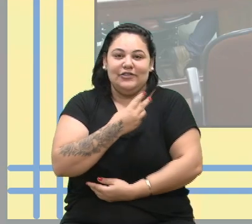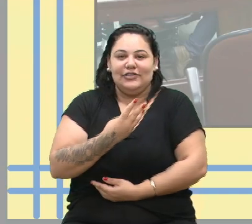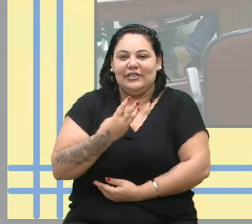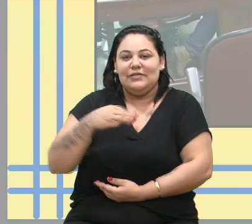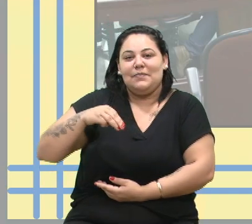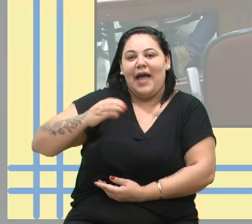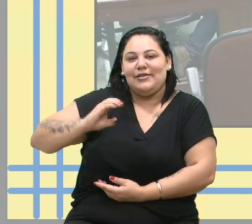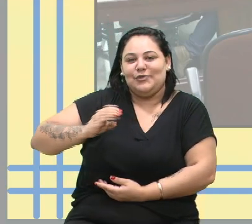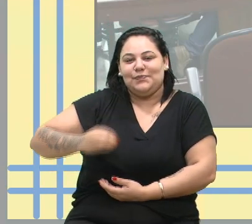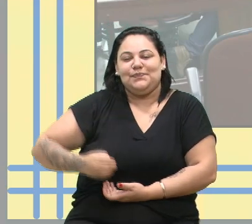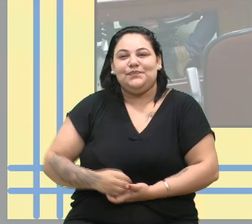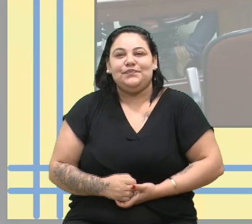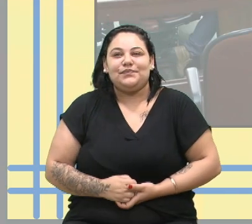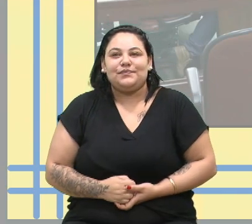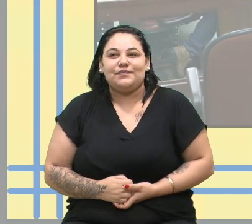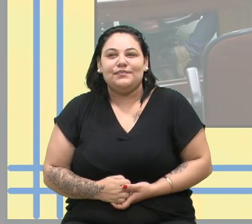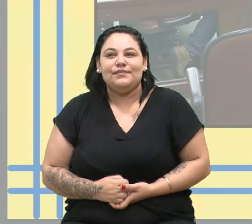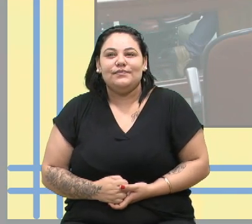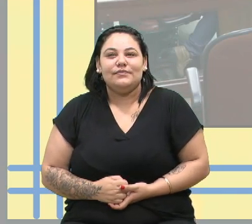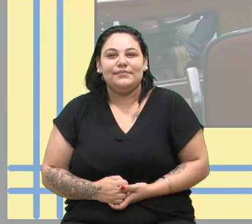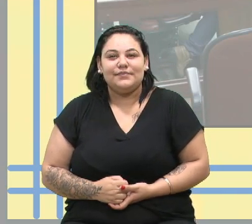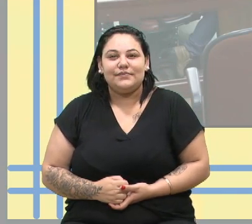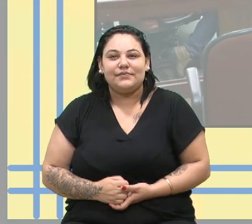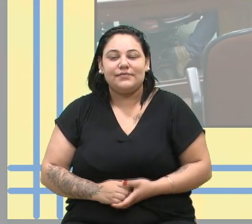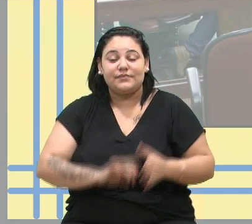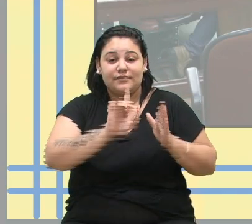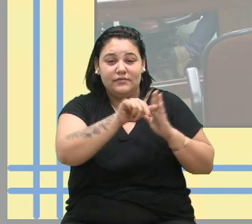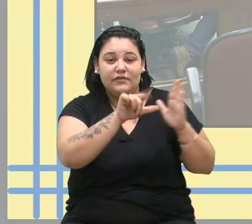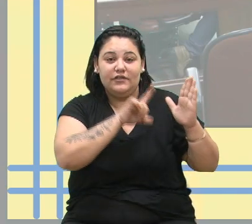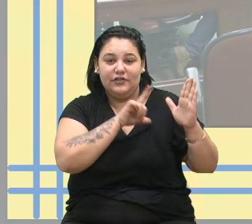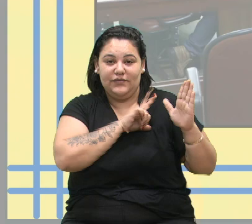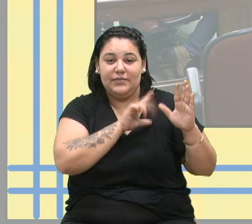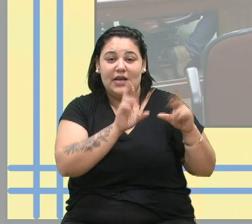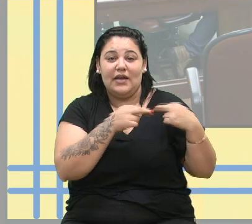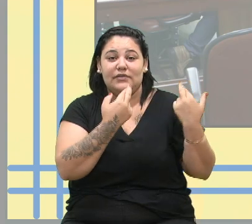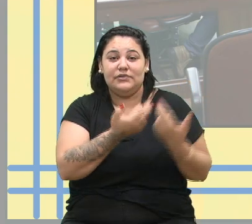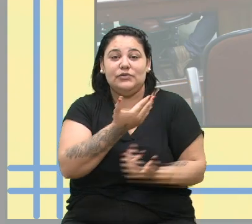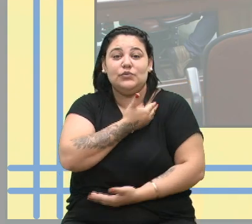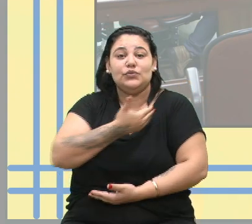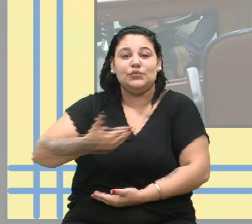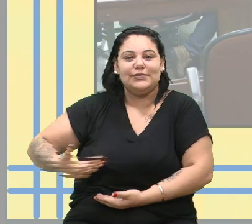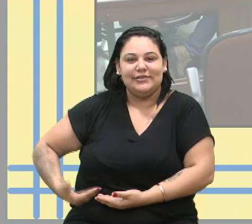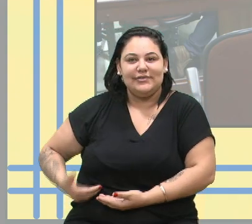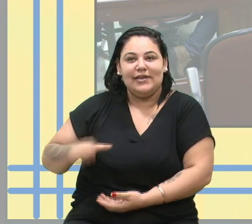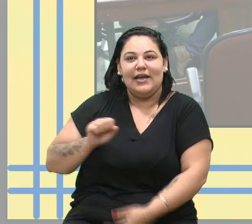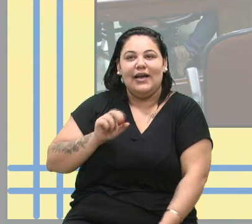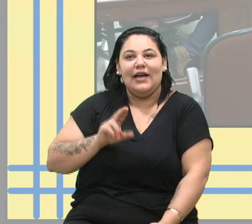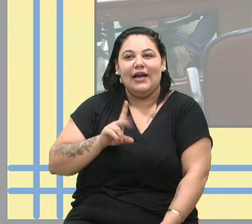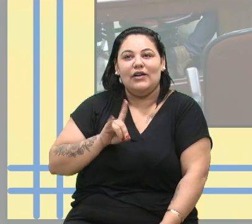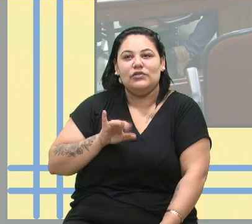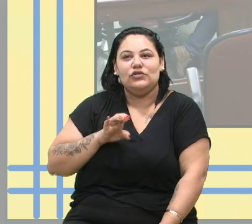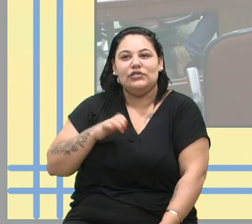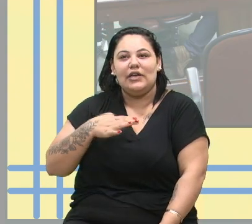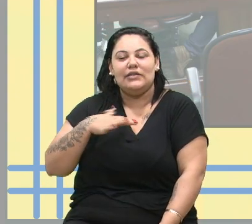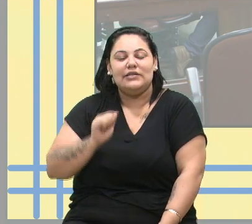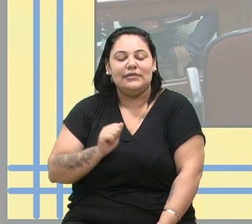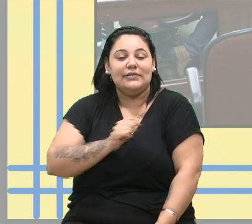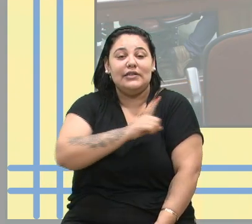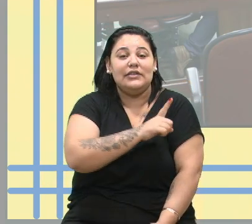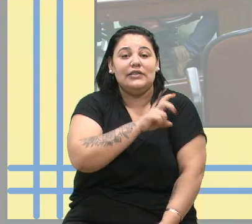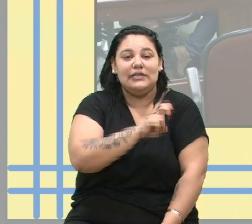março. Depois tivemos audiência pública em 15 de 8 de